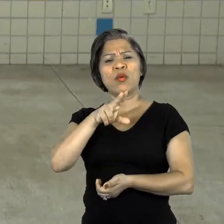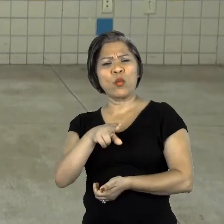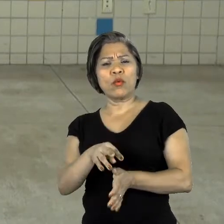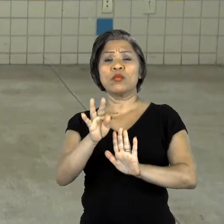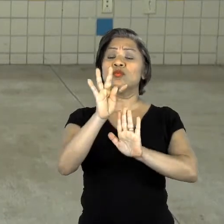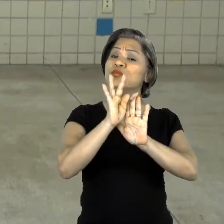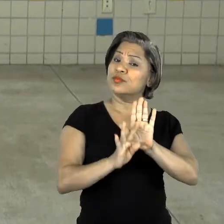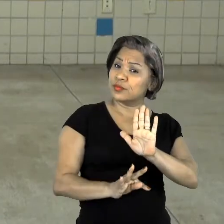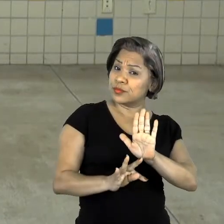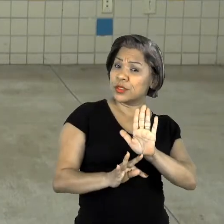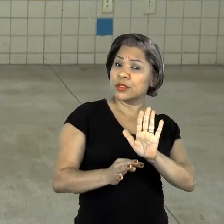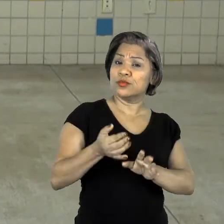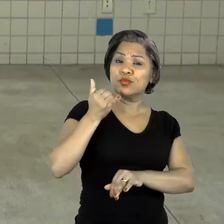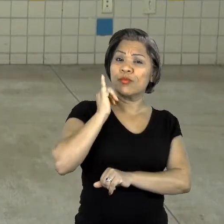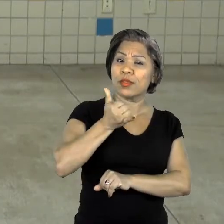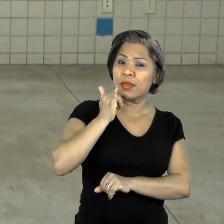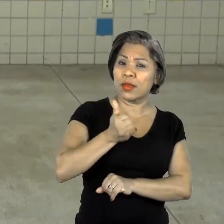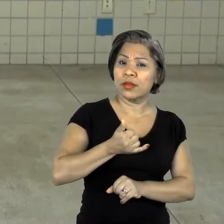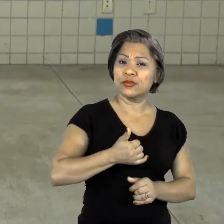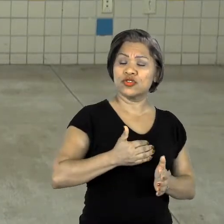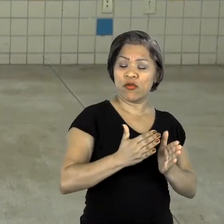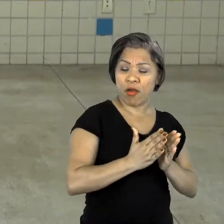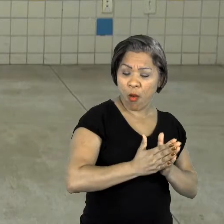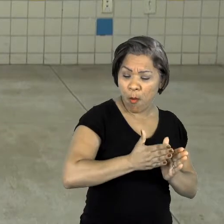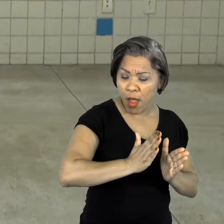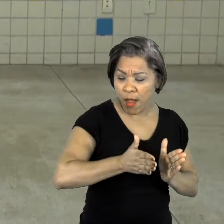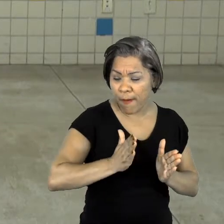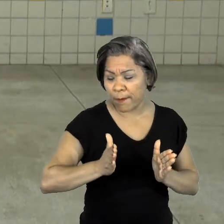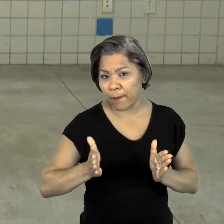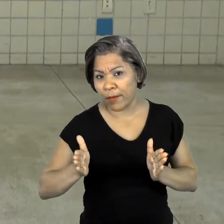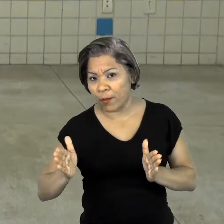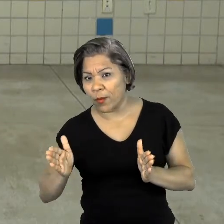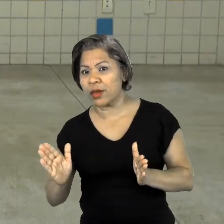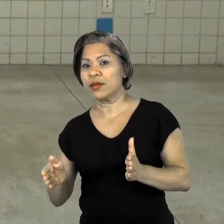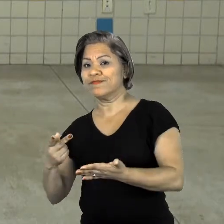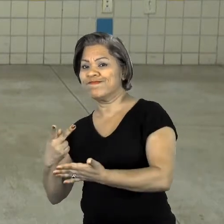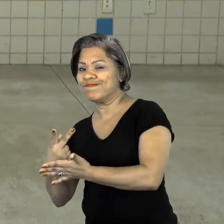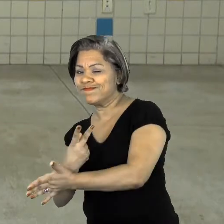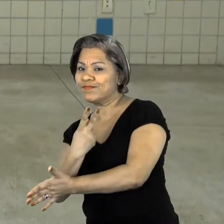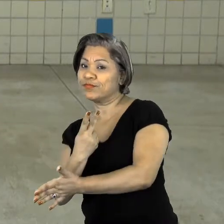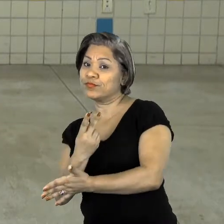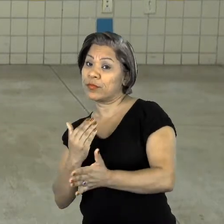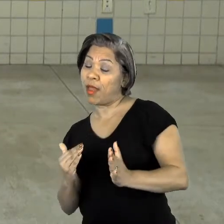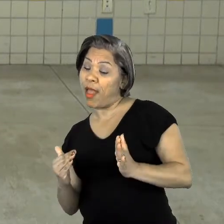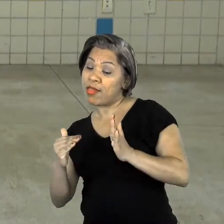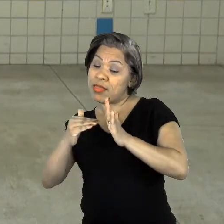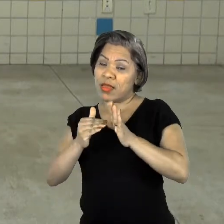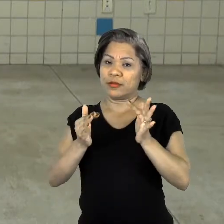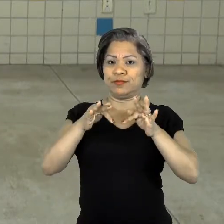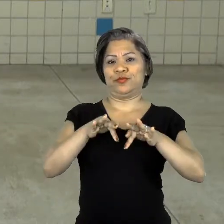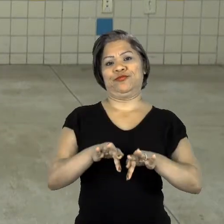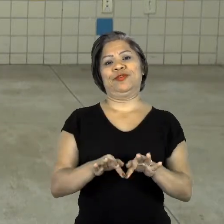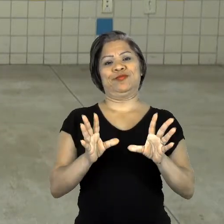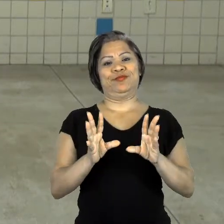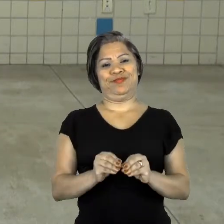narrativo, há uma sequência de acontecimentos até chegar ao final, até chegar ao seu